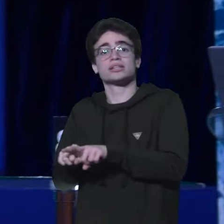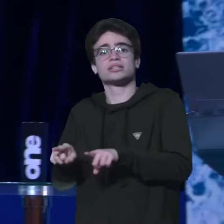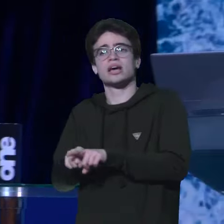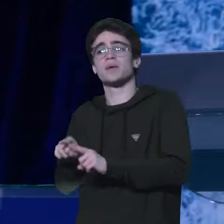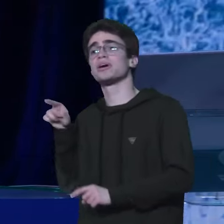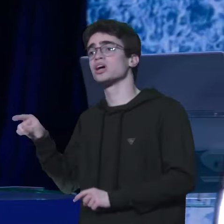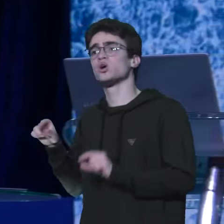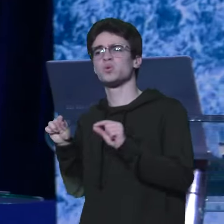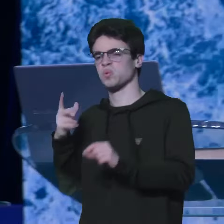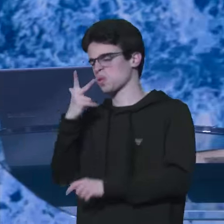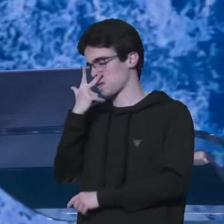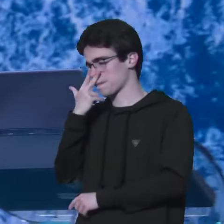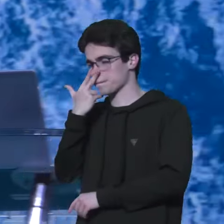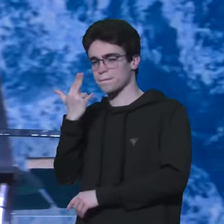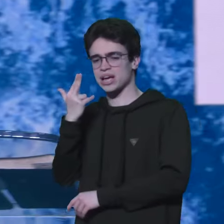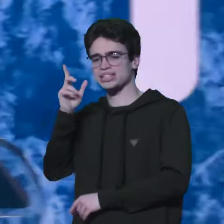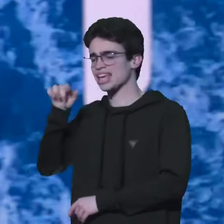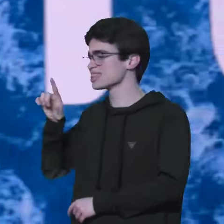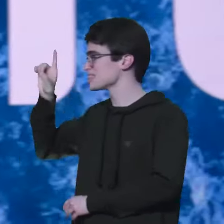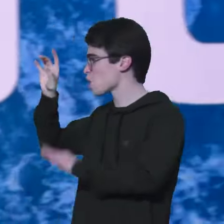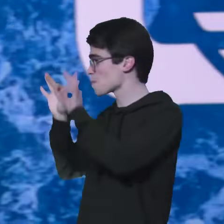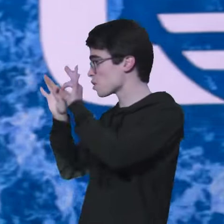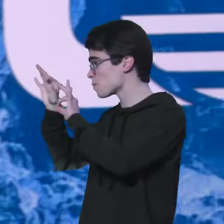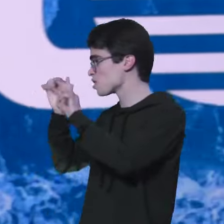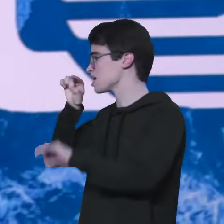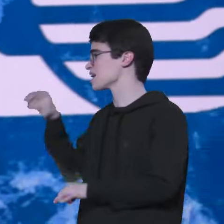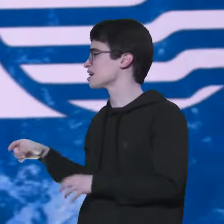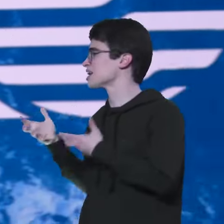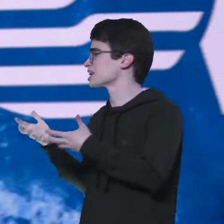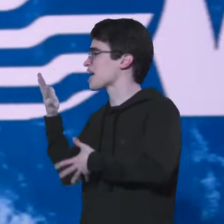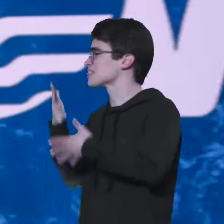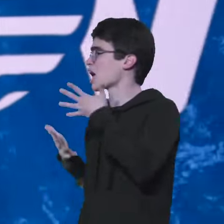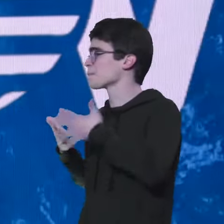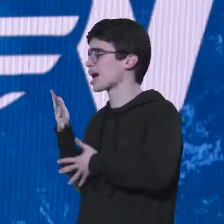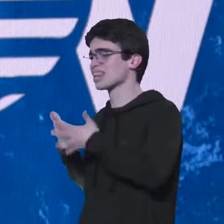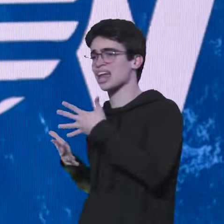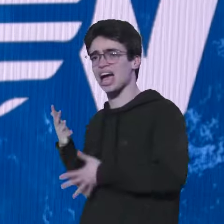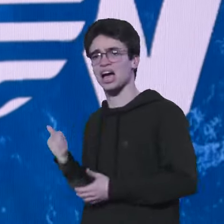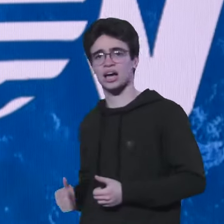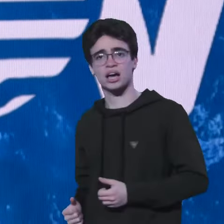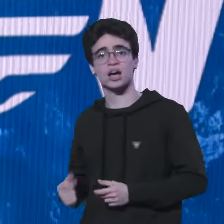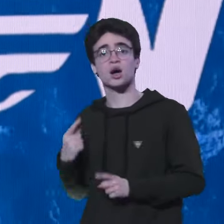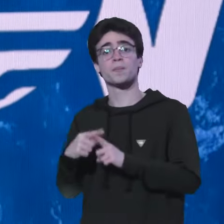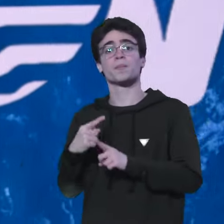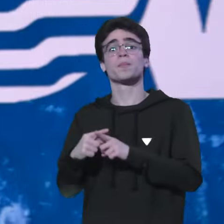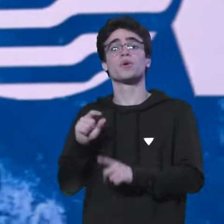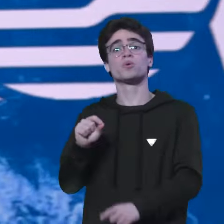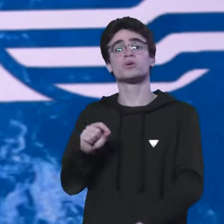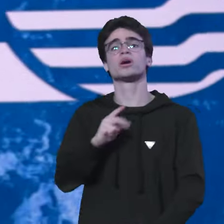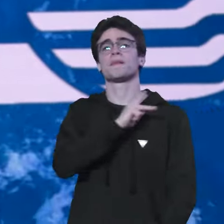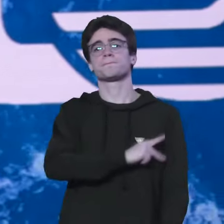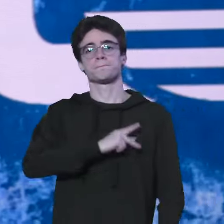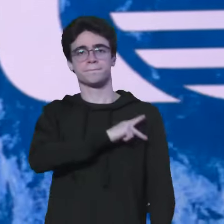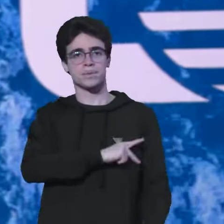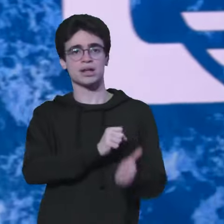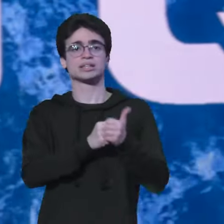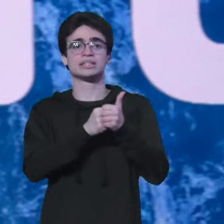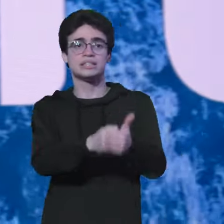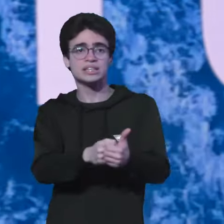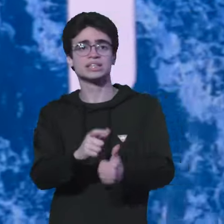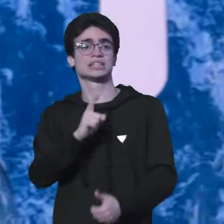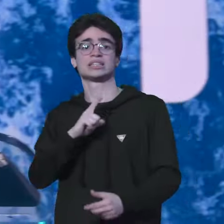para atrapalhar os propósitos de Deus através da vida de Paulo e Silas, porque eles estavam pregando o evangelho para várias